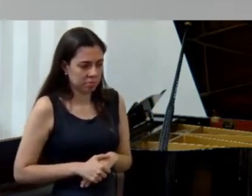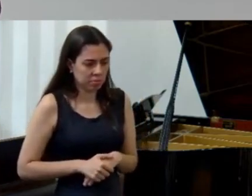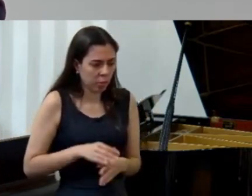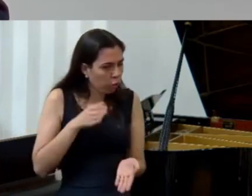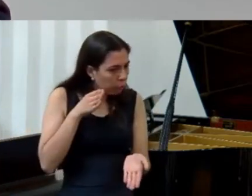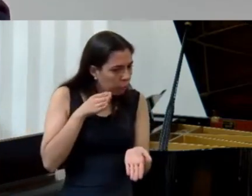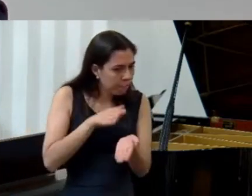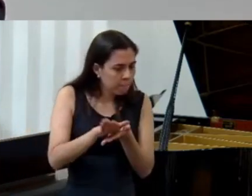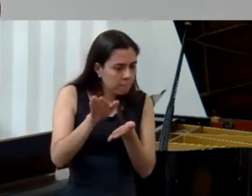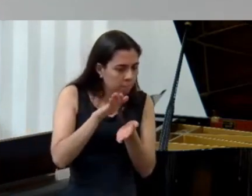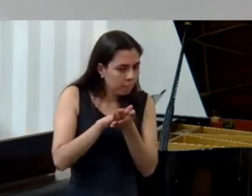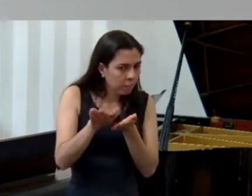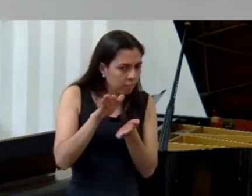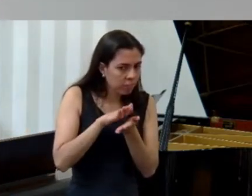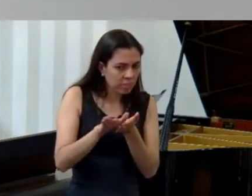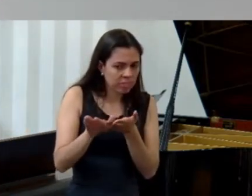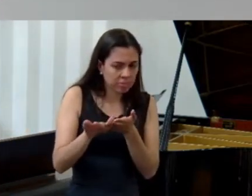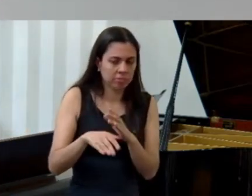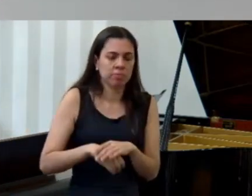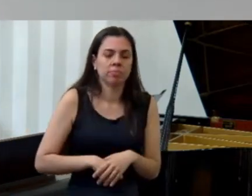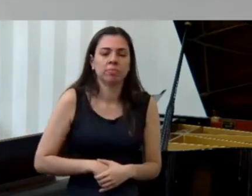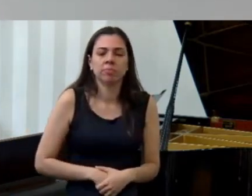para fugir de Deus.